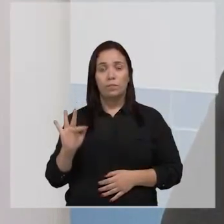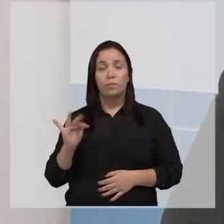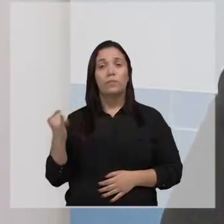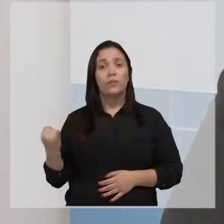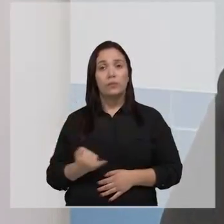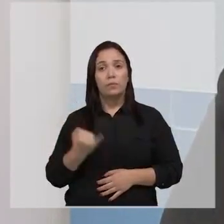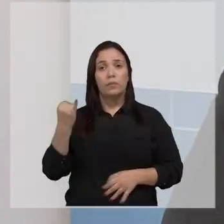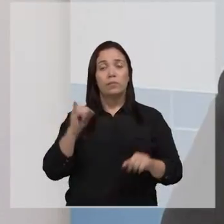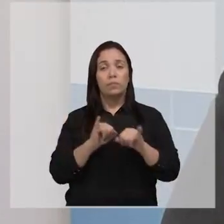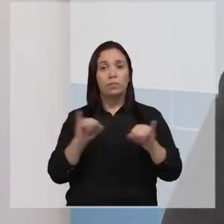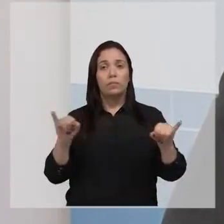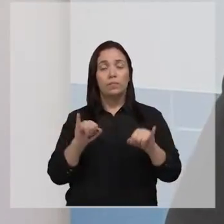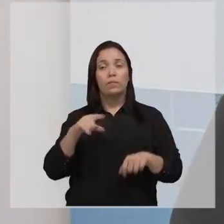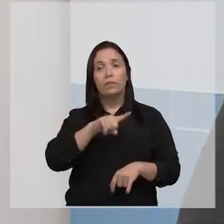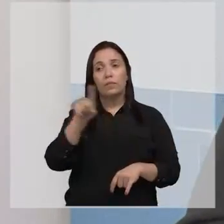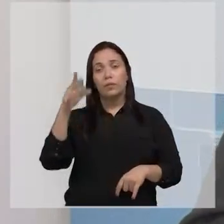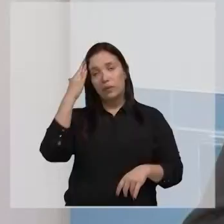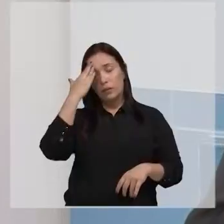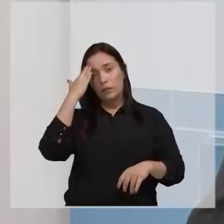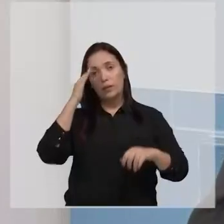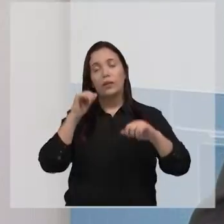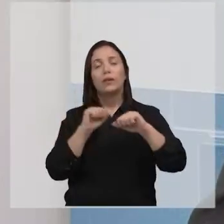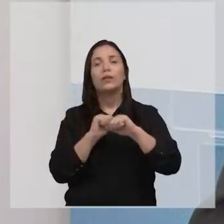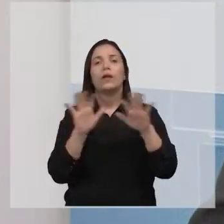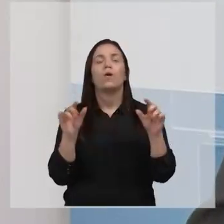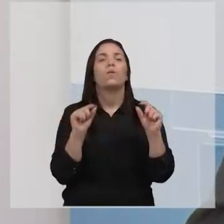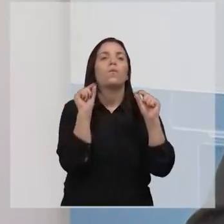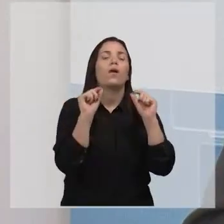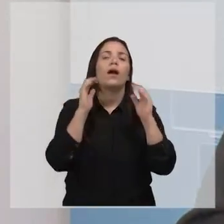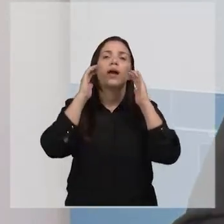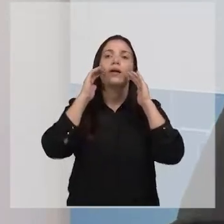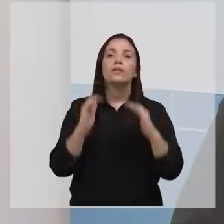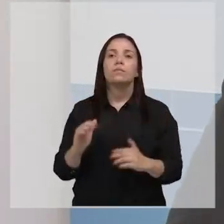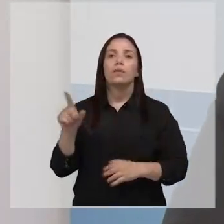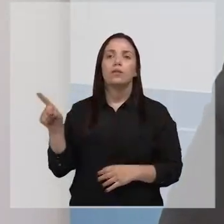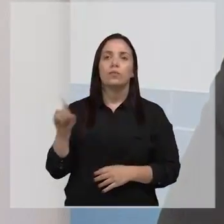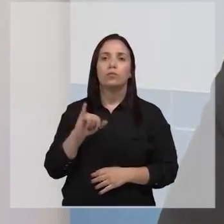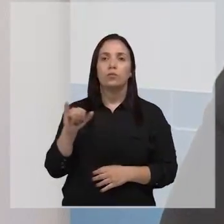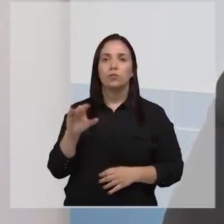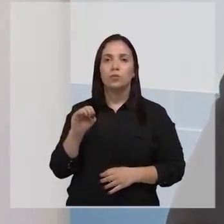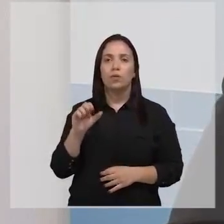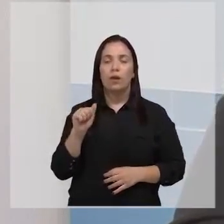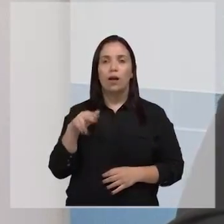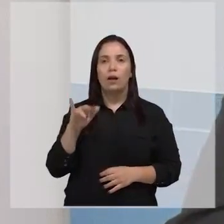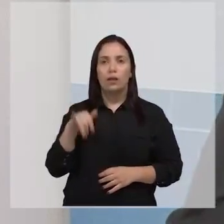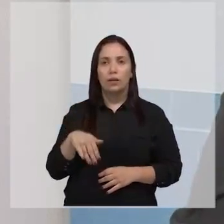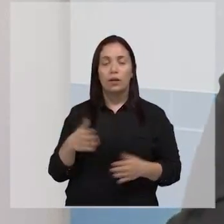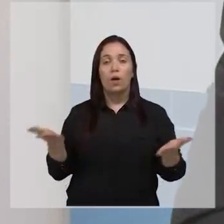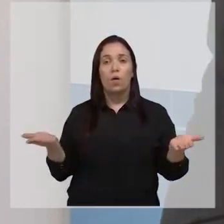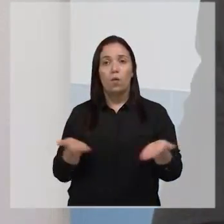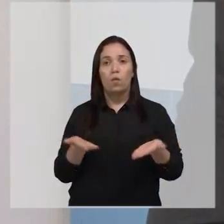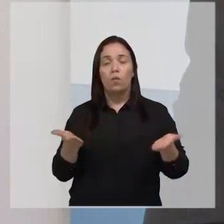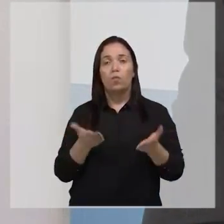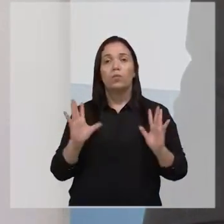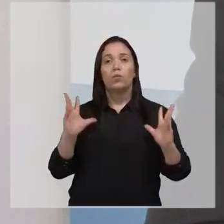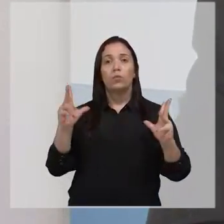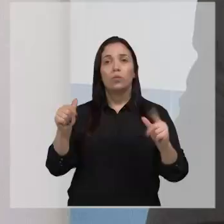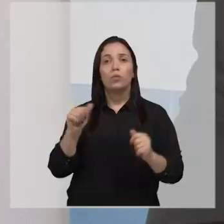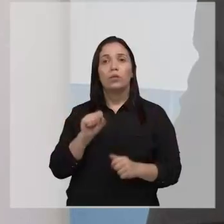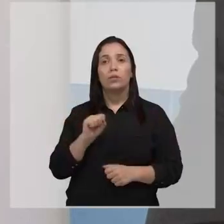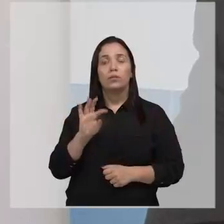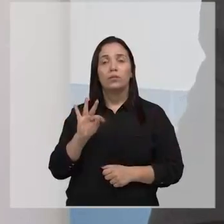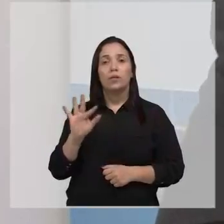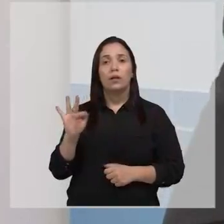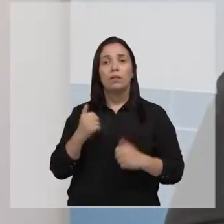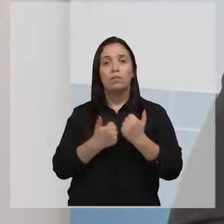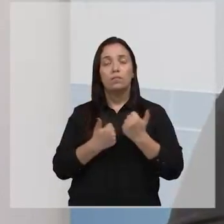importante você entender, porque é que respeita o Joaquim Barbosa. O Supremo Tribunal Federal de hoje é conhecido por quê? Por não